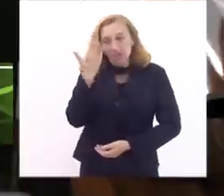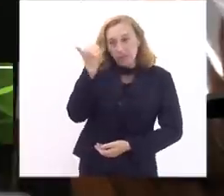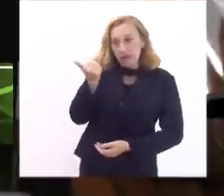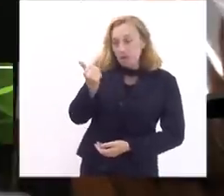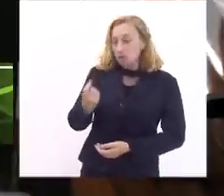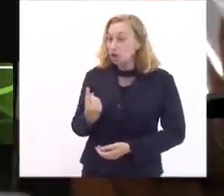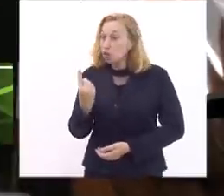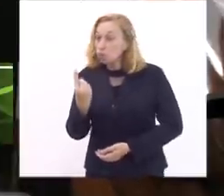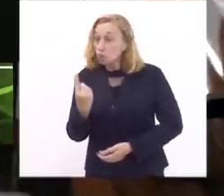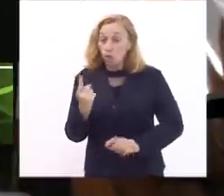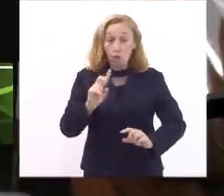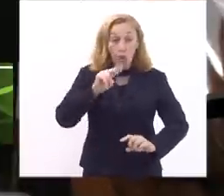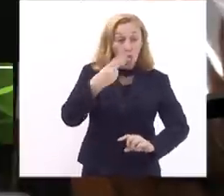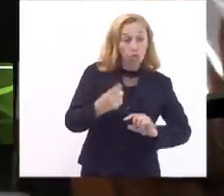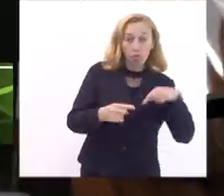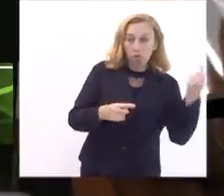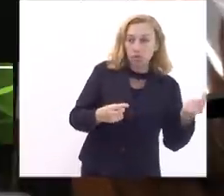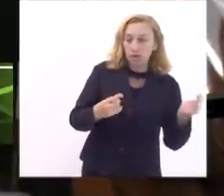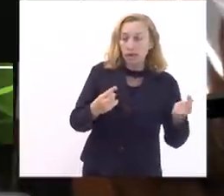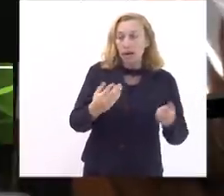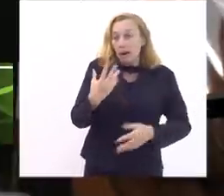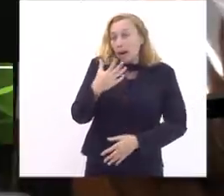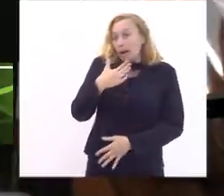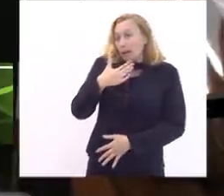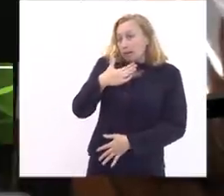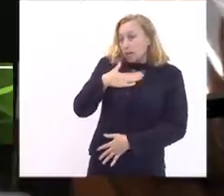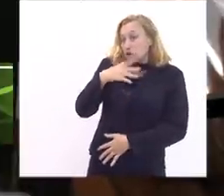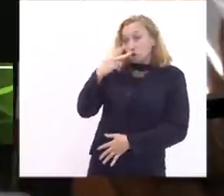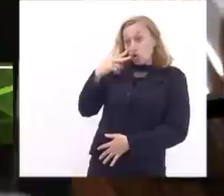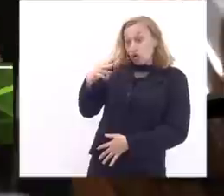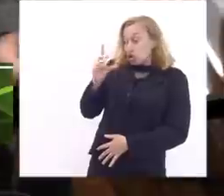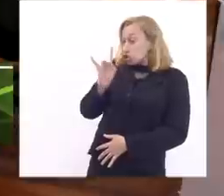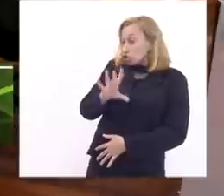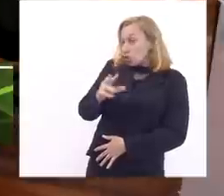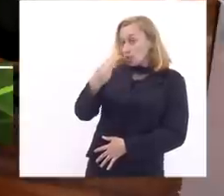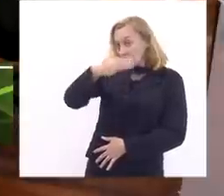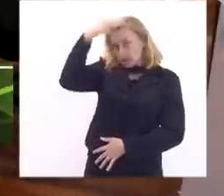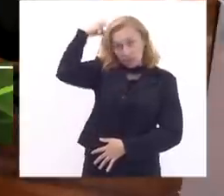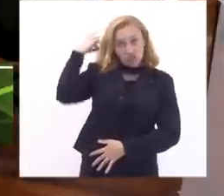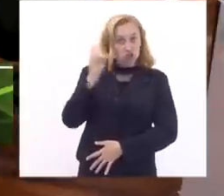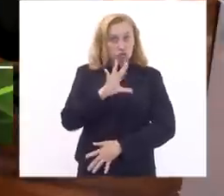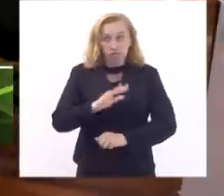outro. Para mim, é dois em um, eu só vejo o Márcio Pacheco.